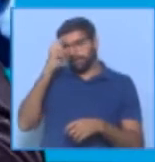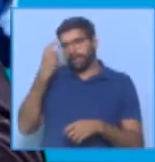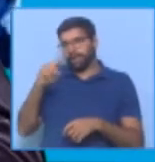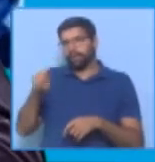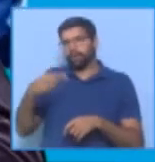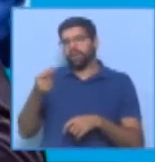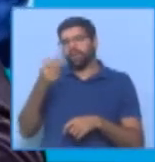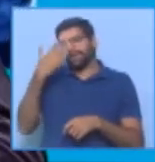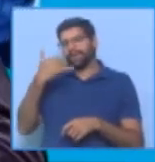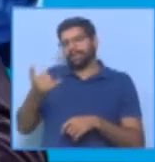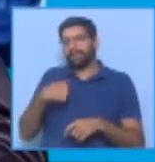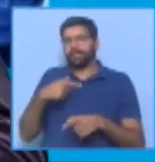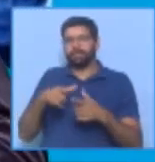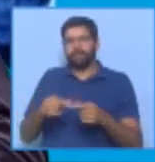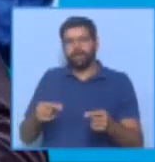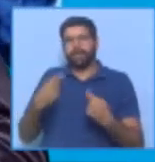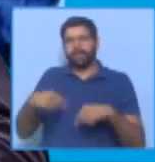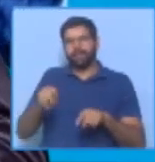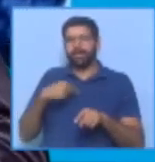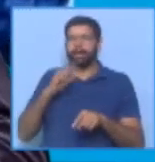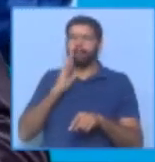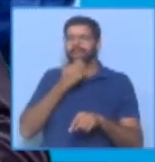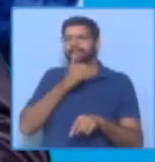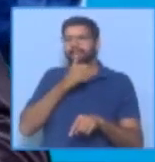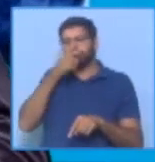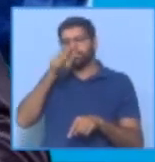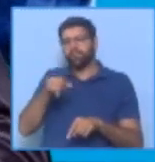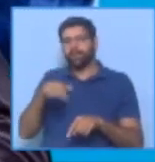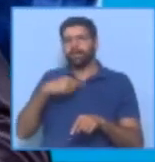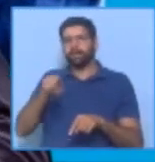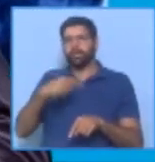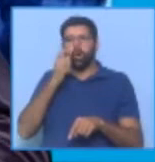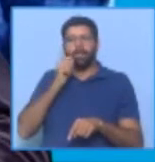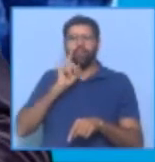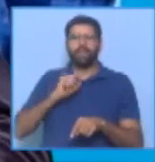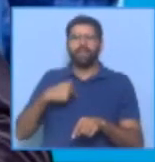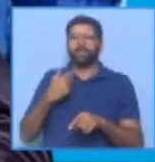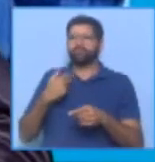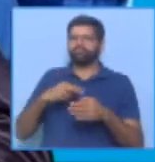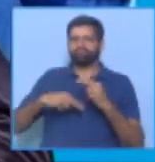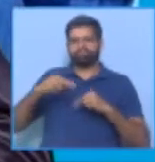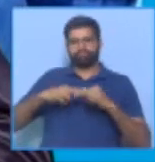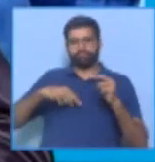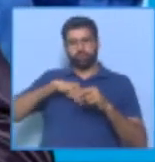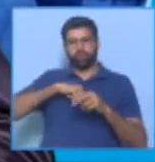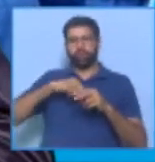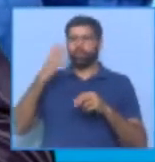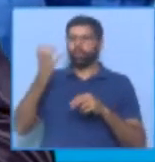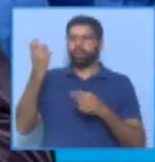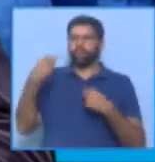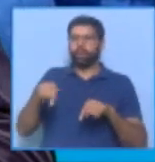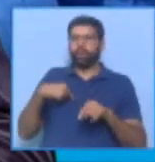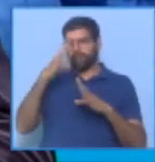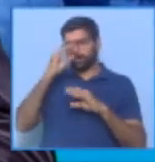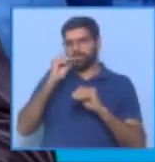femininos, consoante quiser, e que a sua construção de masculino ou de feminino é puramente cultural, ditada por um processo educativo